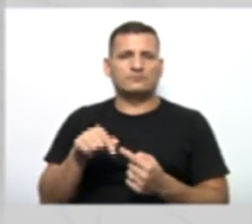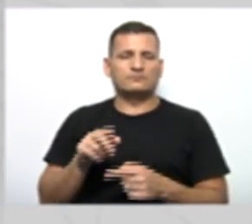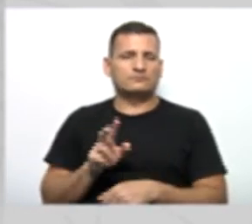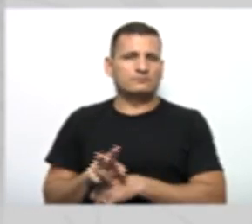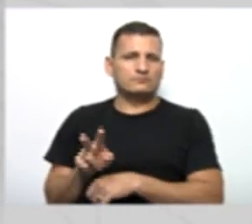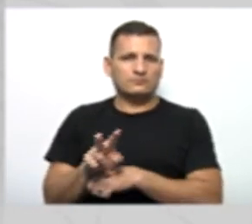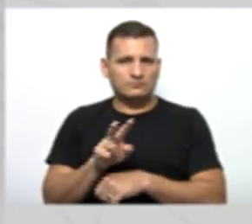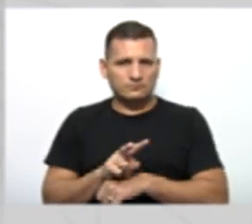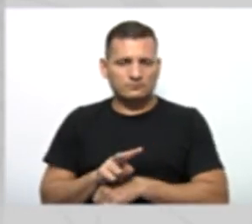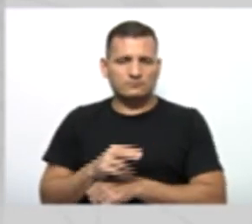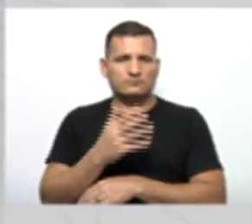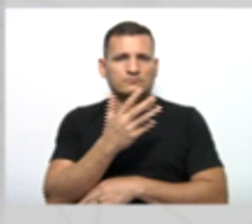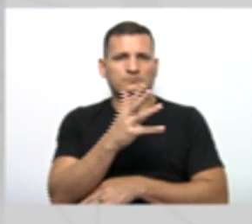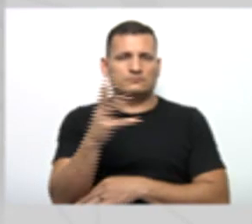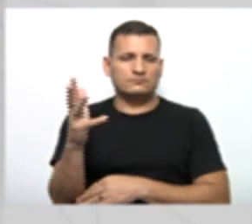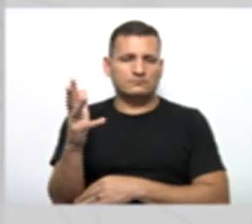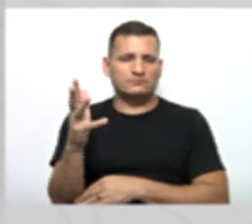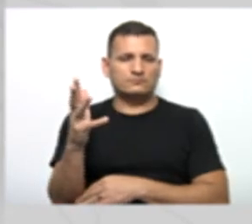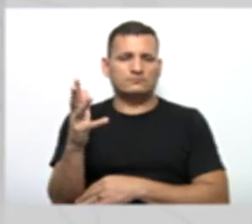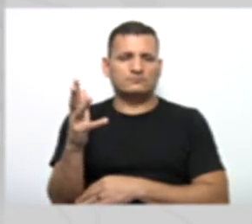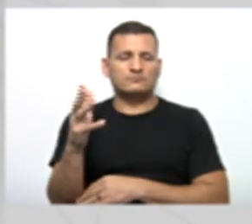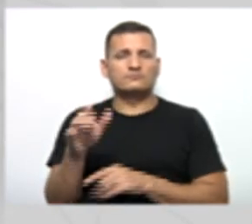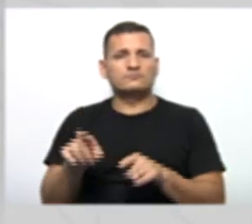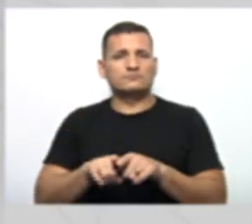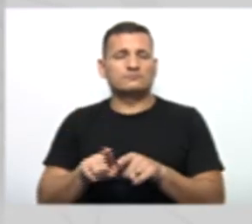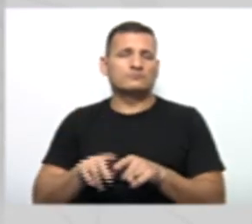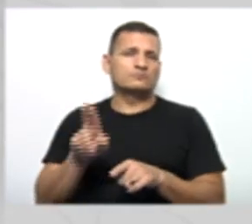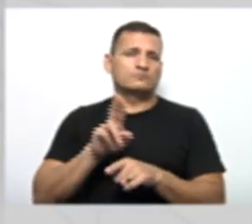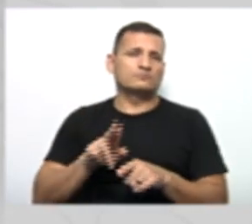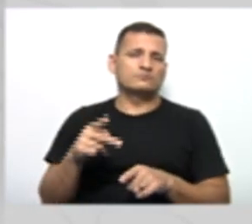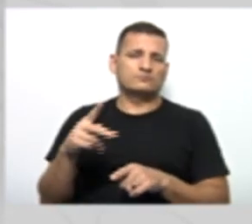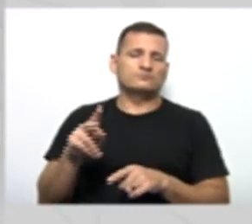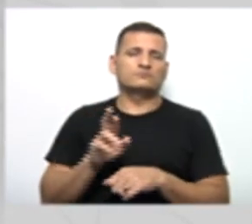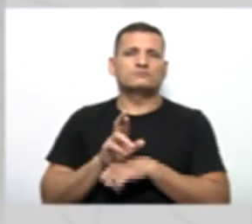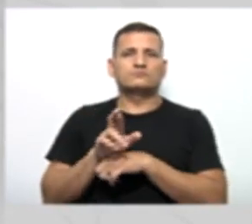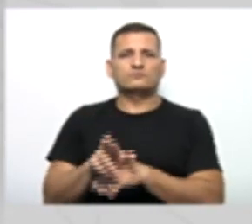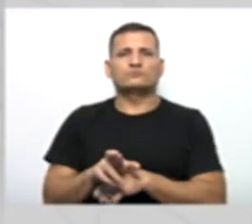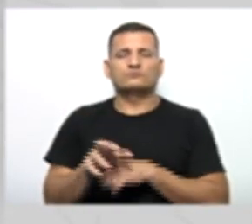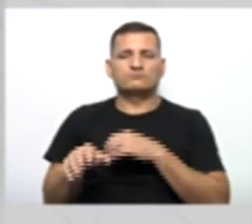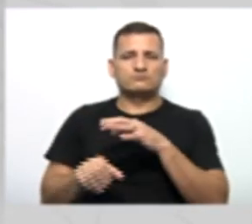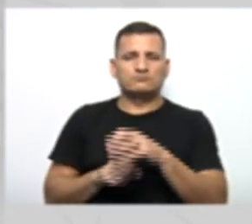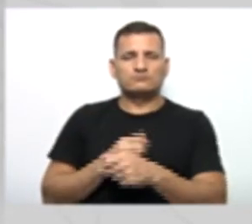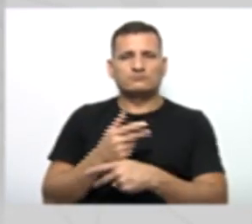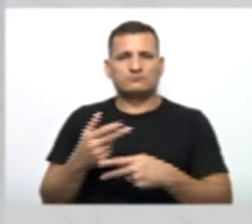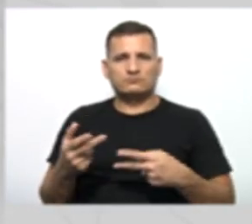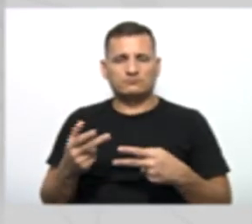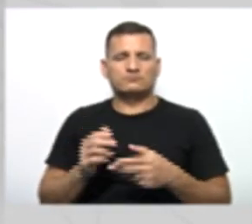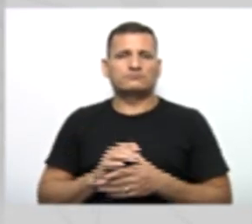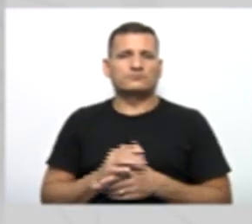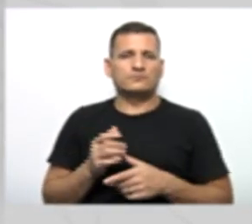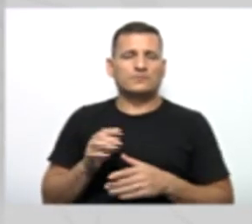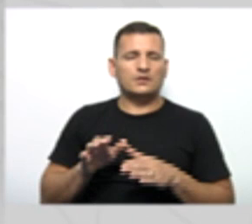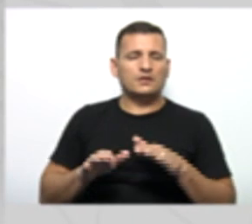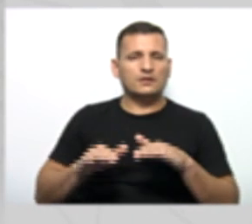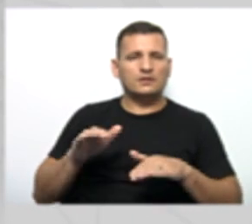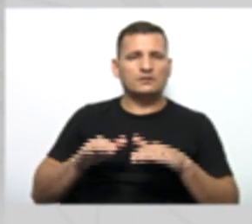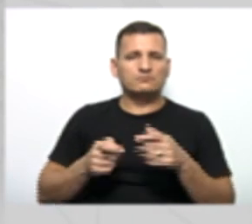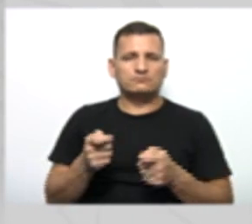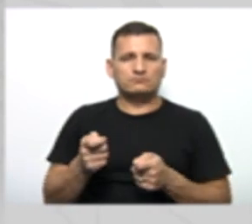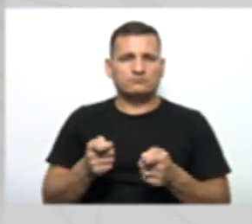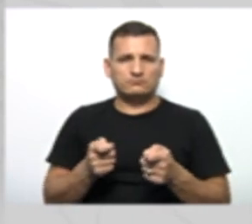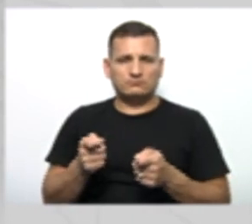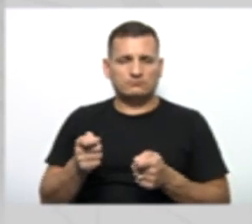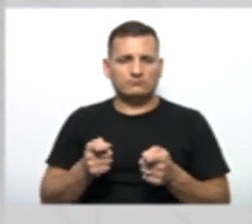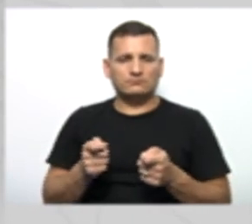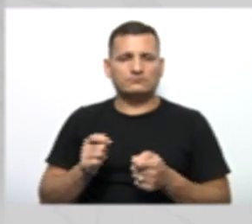da natureza com o uso sustentável e racional de parte dos seus recursos. Então,